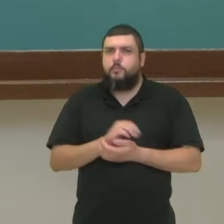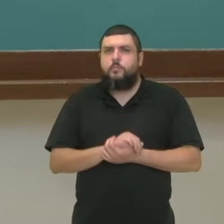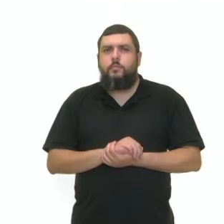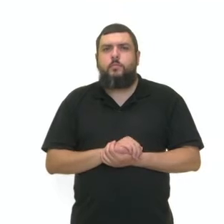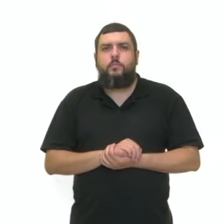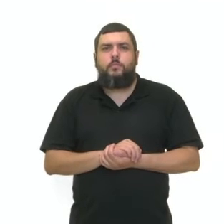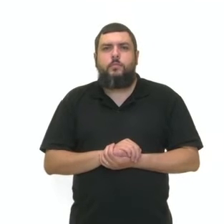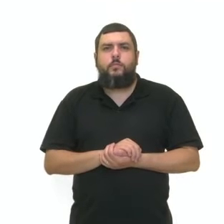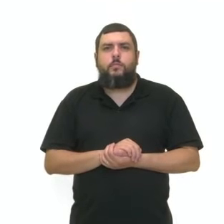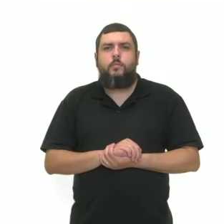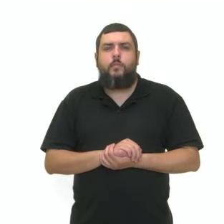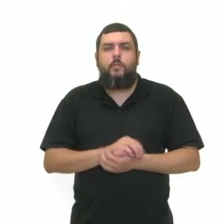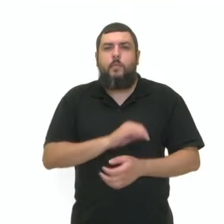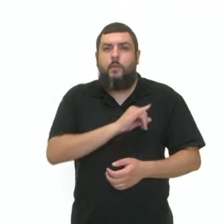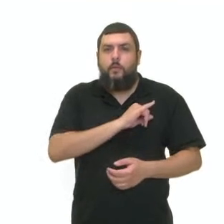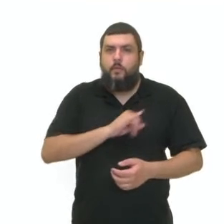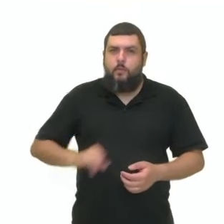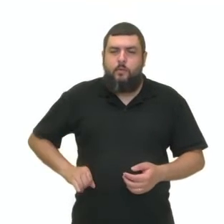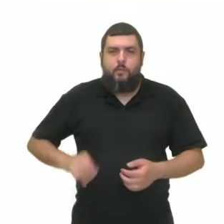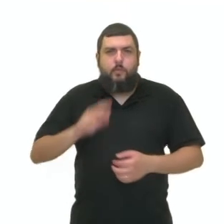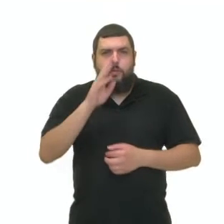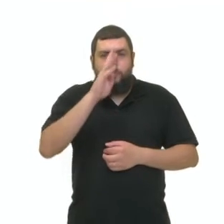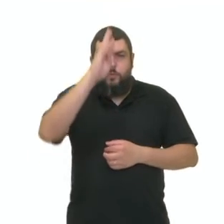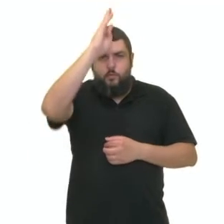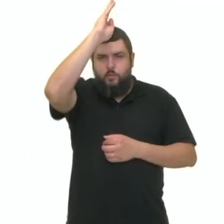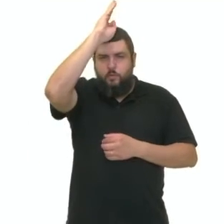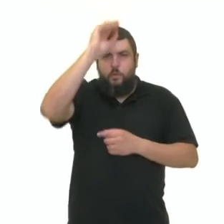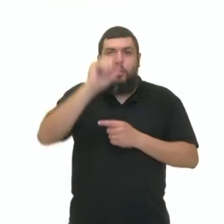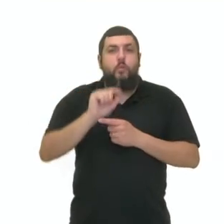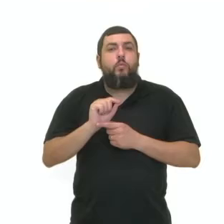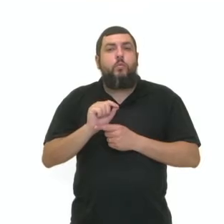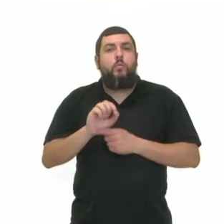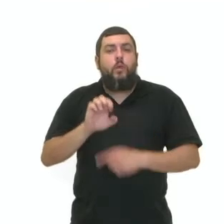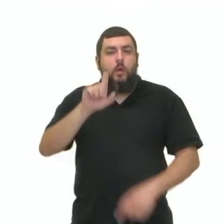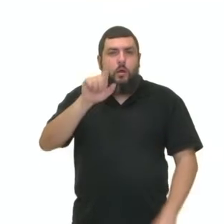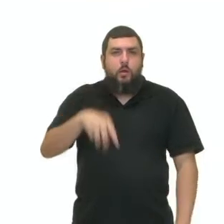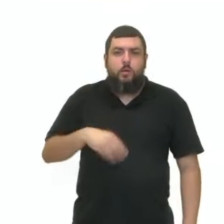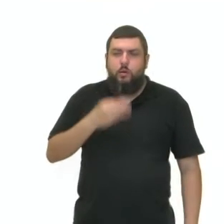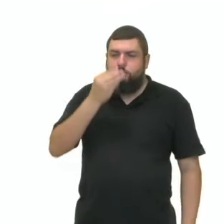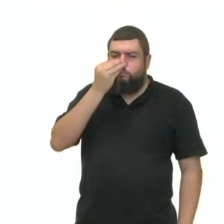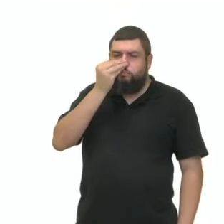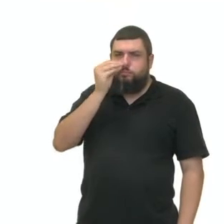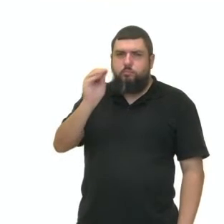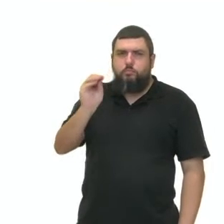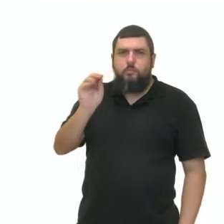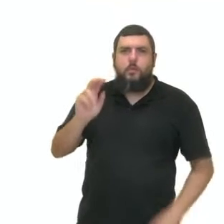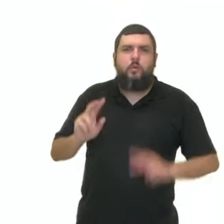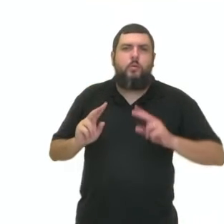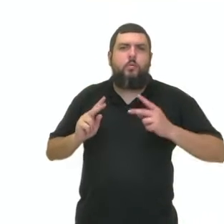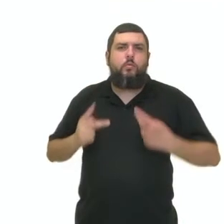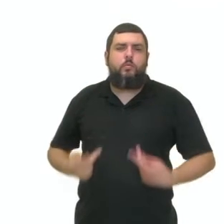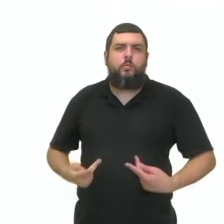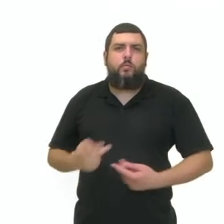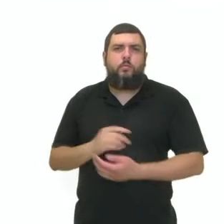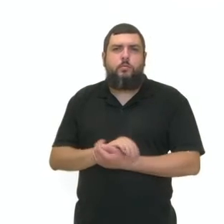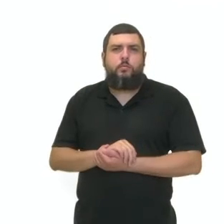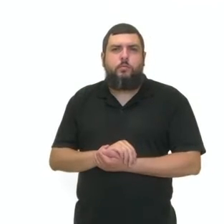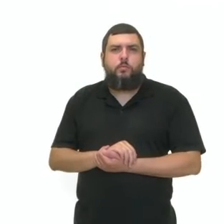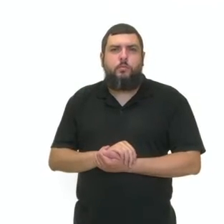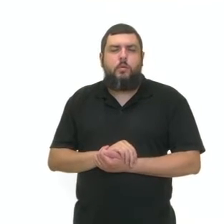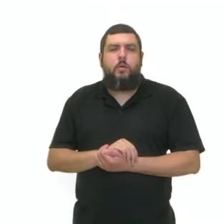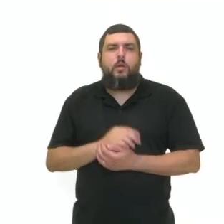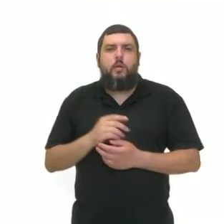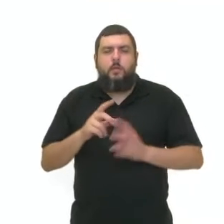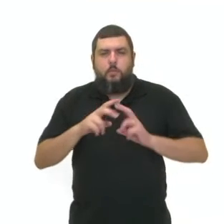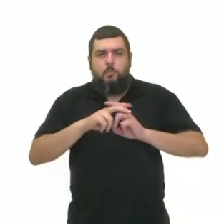Império Romano, nós tínhamos a cultura do desprezo pela vida humana e é a partir das lutas dos gladiadores que